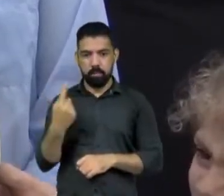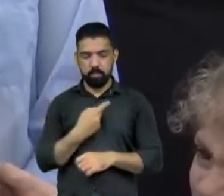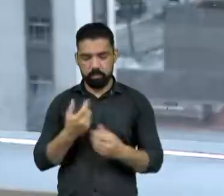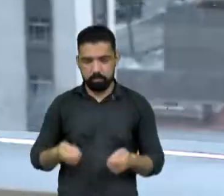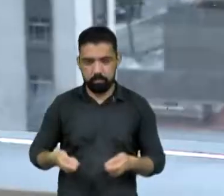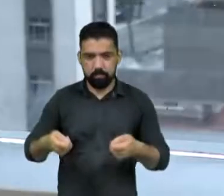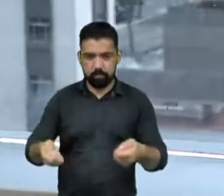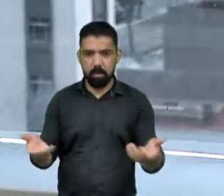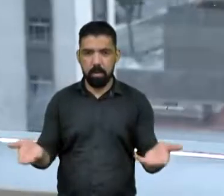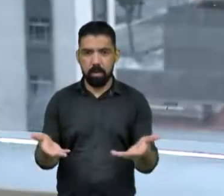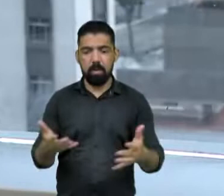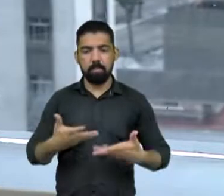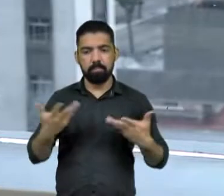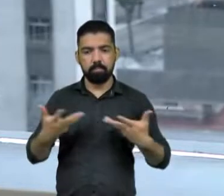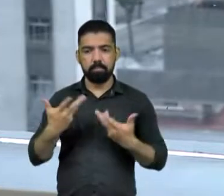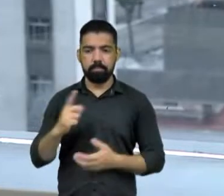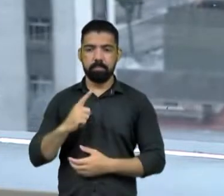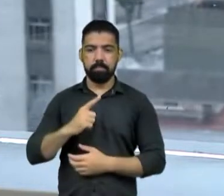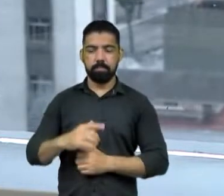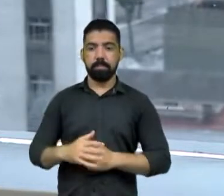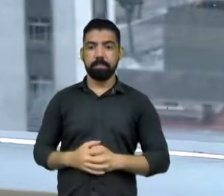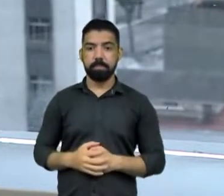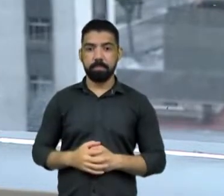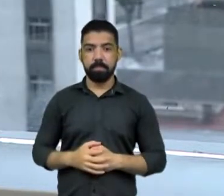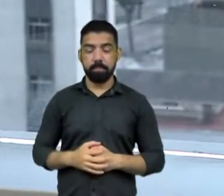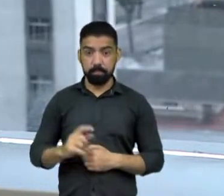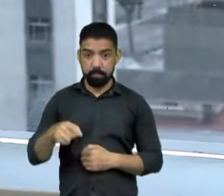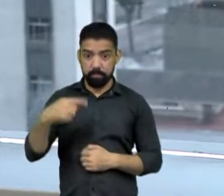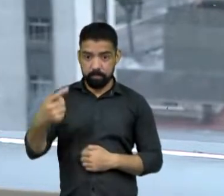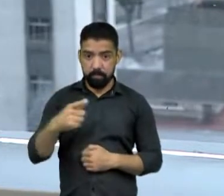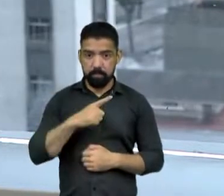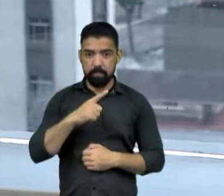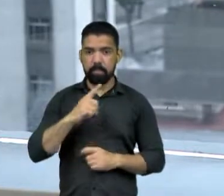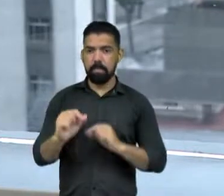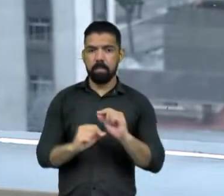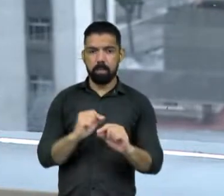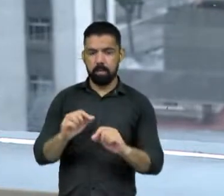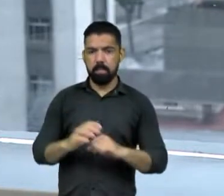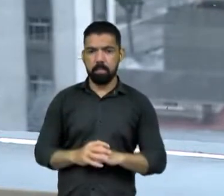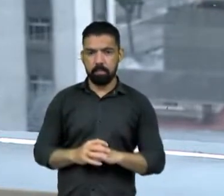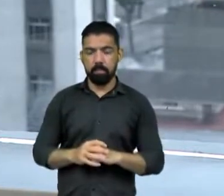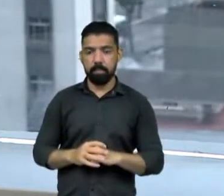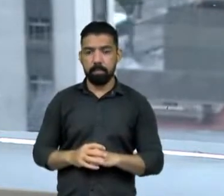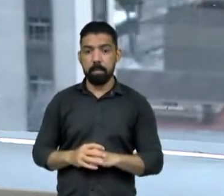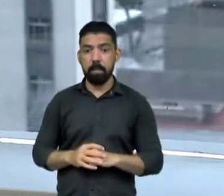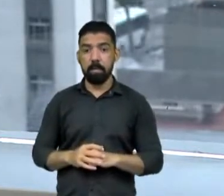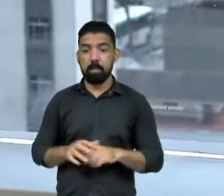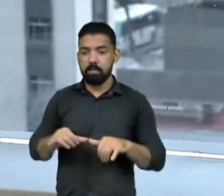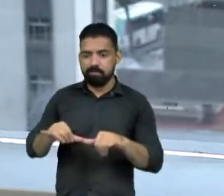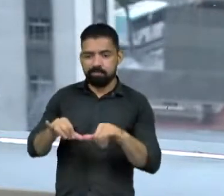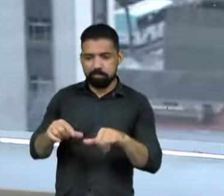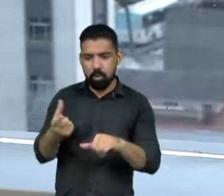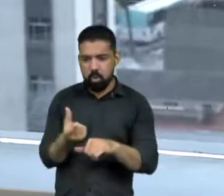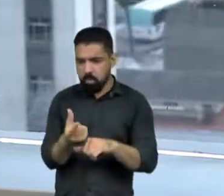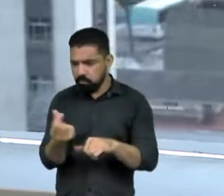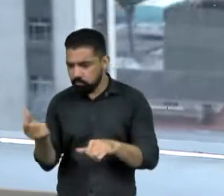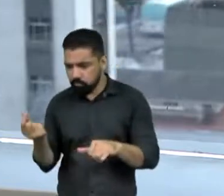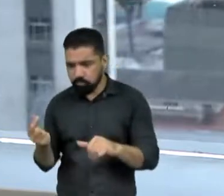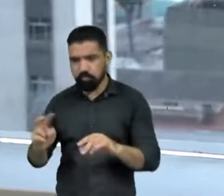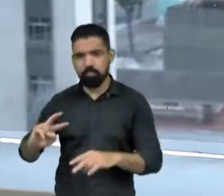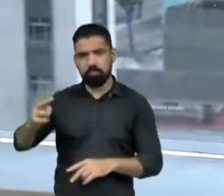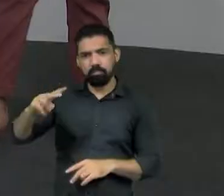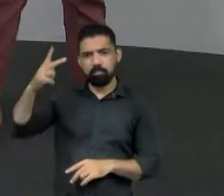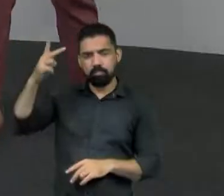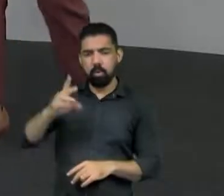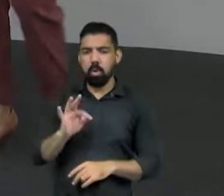alegria. No próximo bloco, cesta básica em alta na capital. O tomate e a cenoura são os vilões da